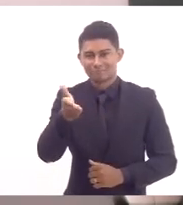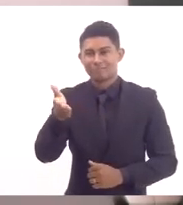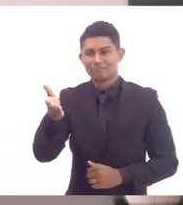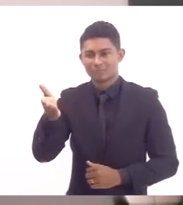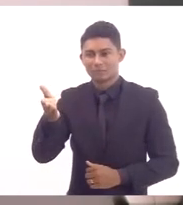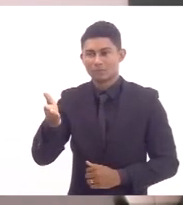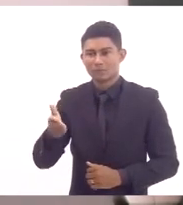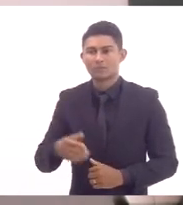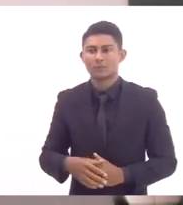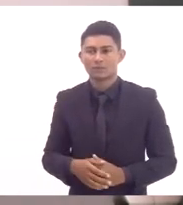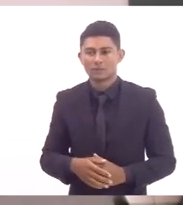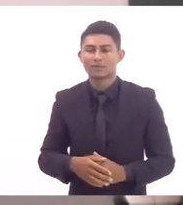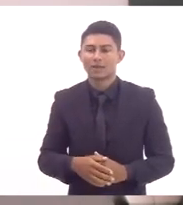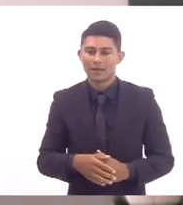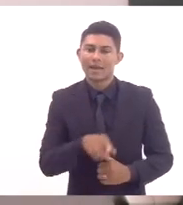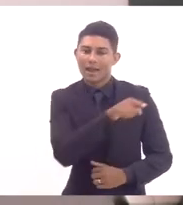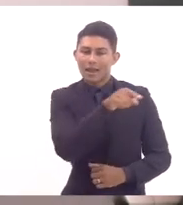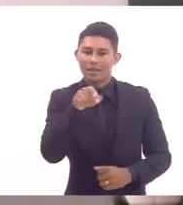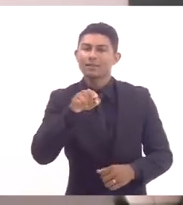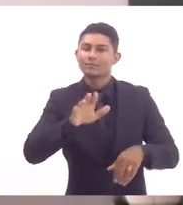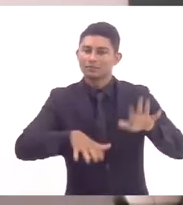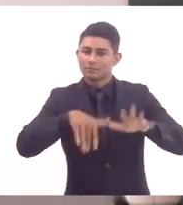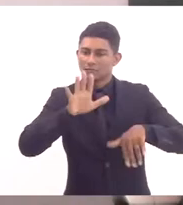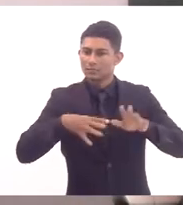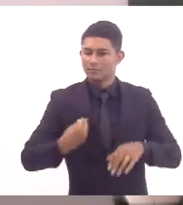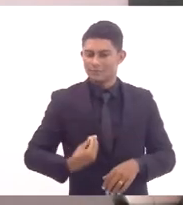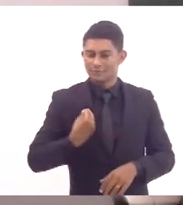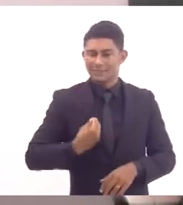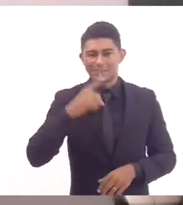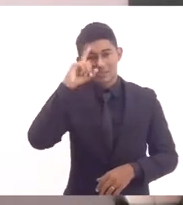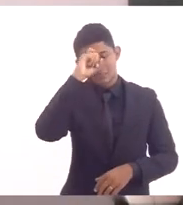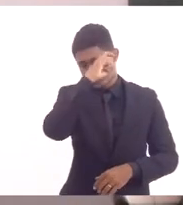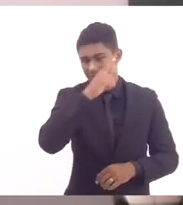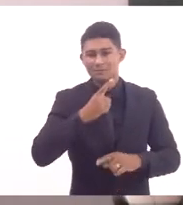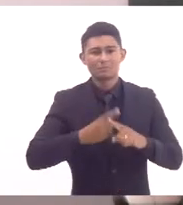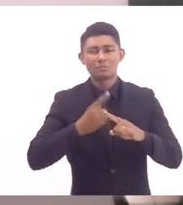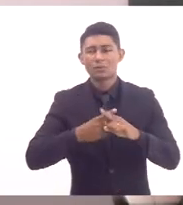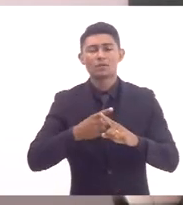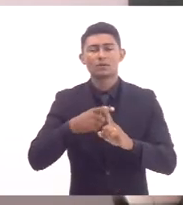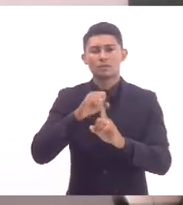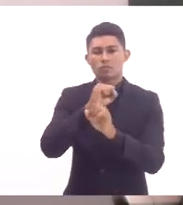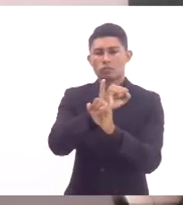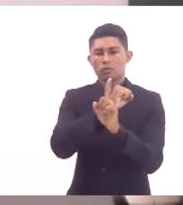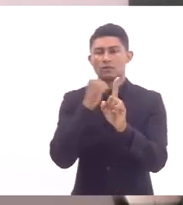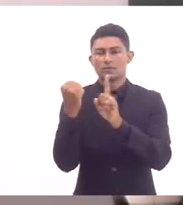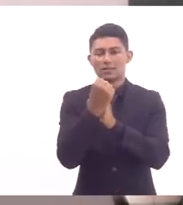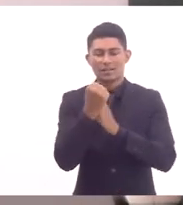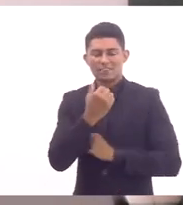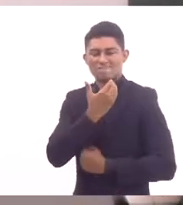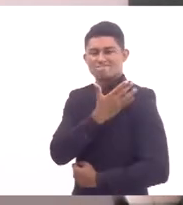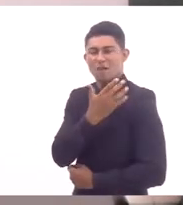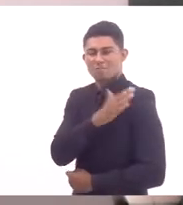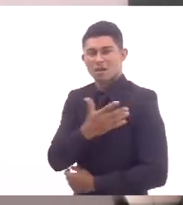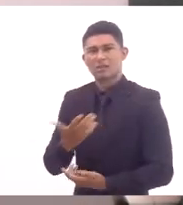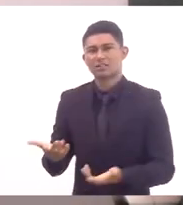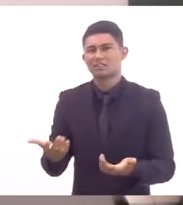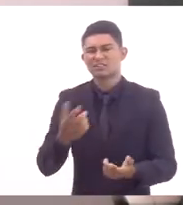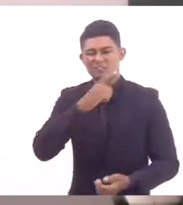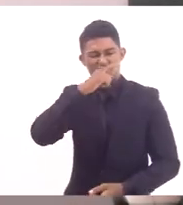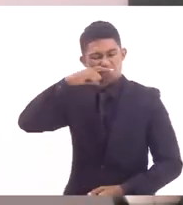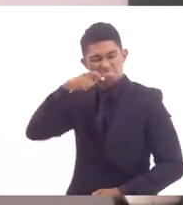uma entrada desigual já na vida é porque a sociedade ainda é preconceituosa machista